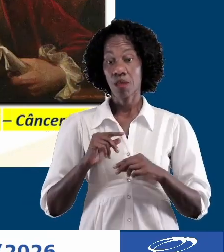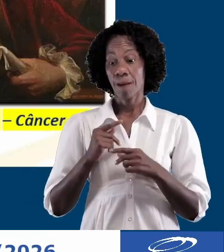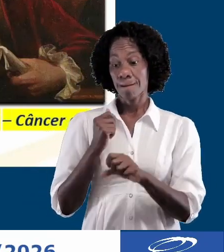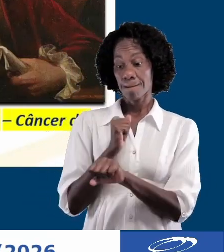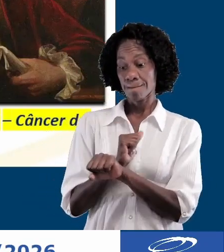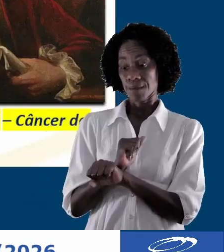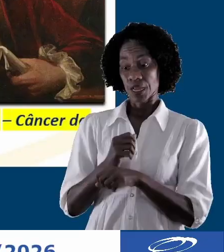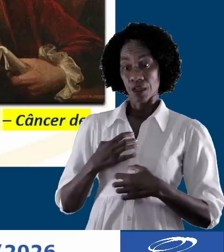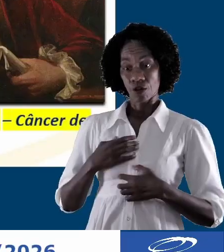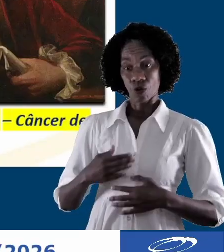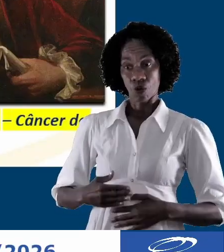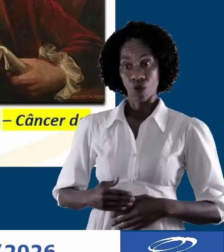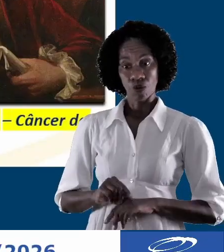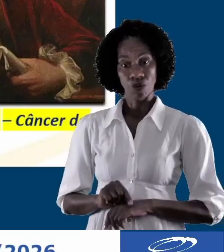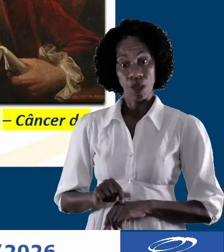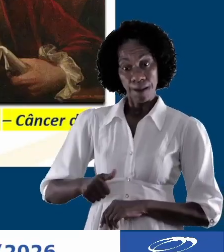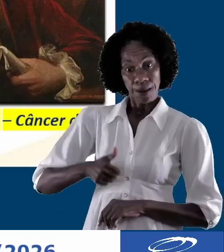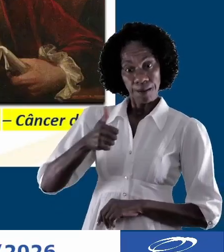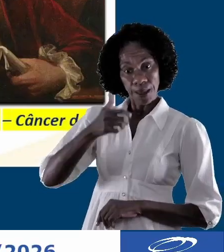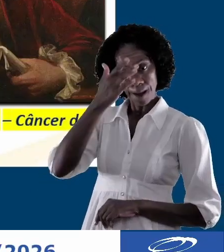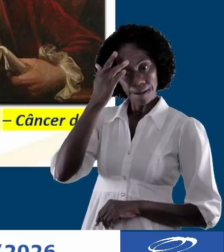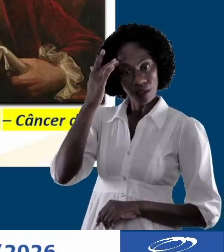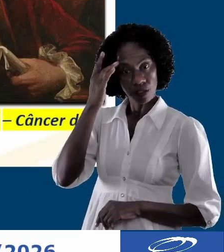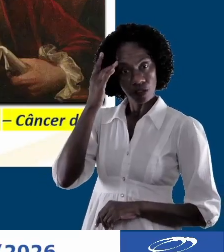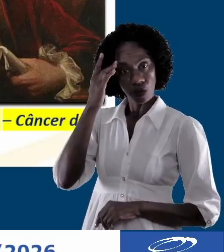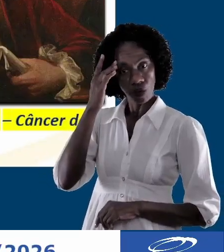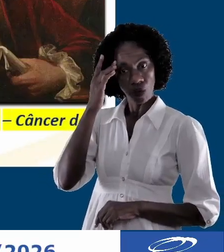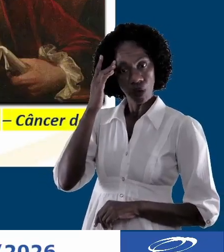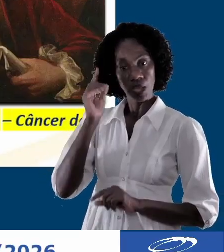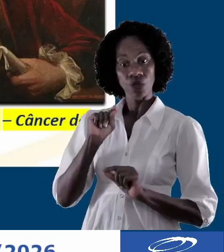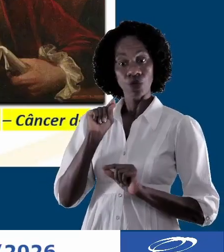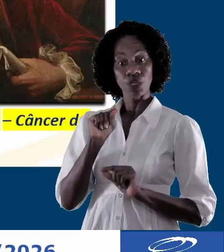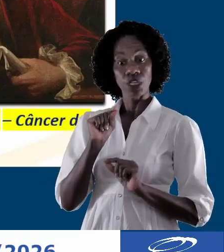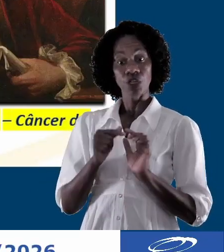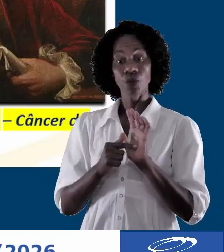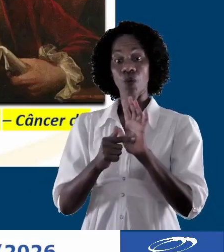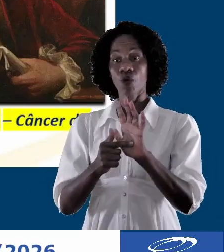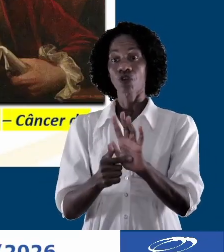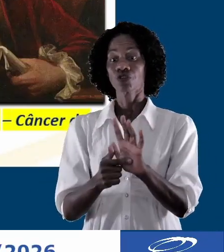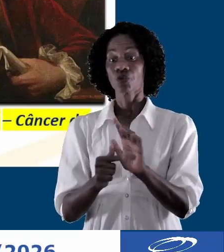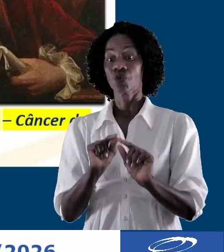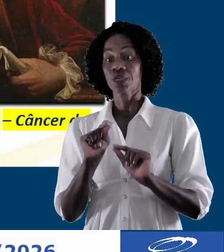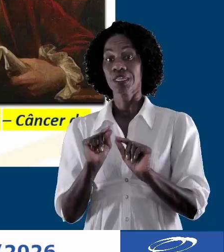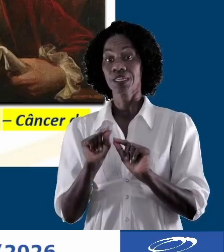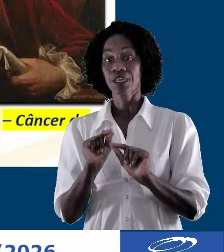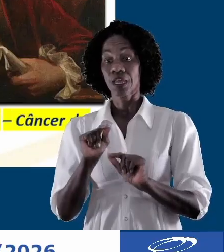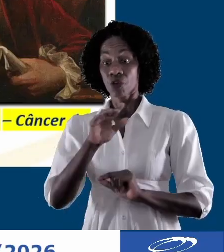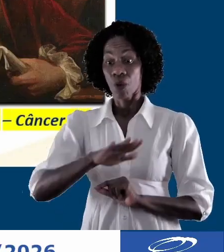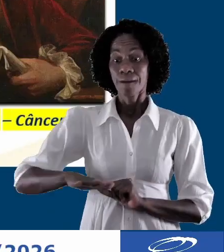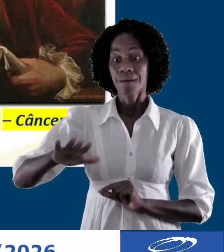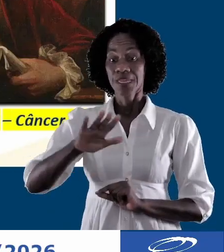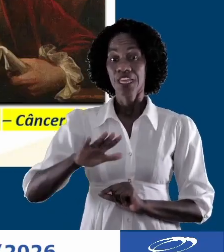curiosidade, ele também foi a primeira pessoa no mundo a relacionar uma exposição ambiental a um câncer. Ele observou em Londres